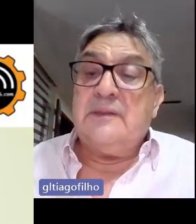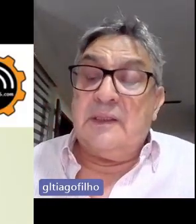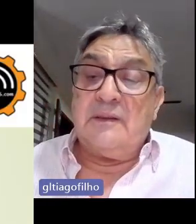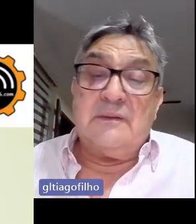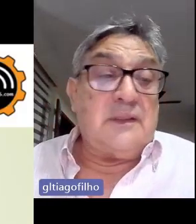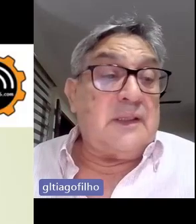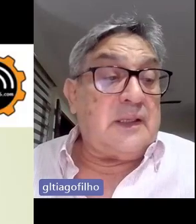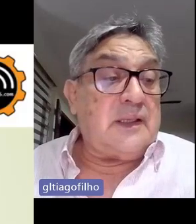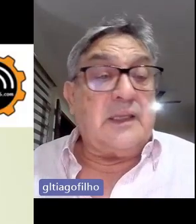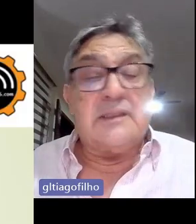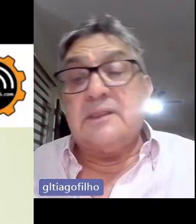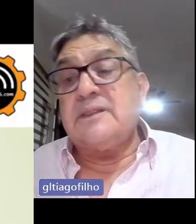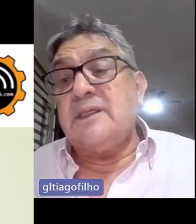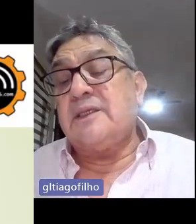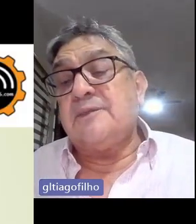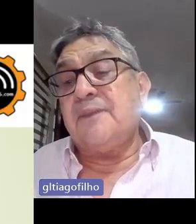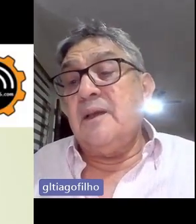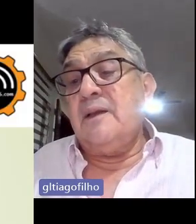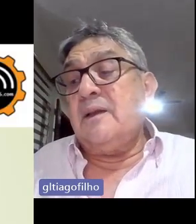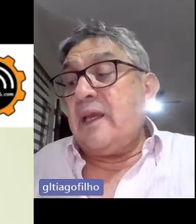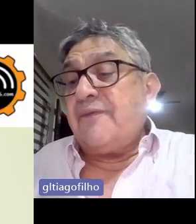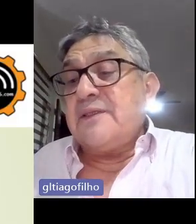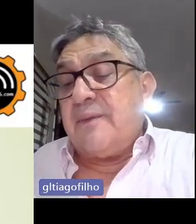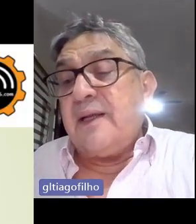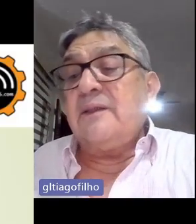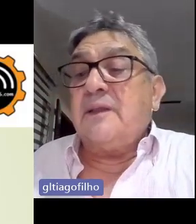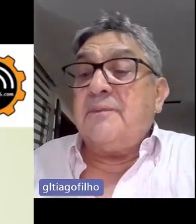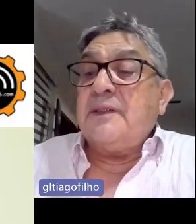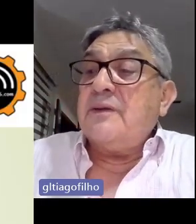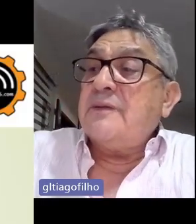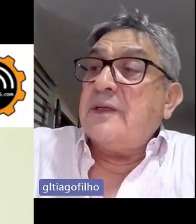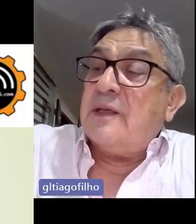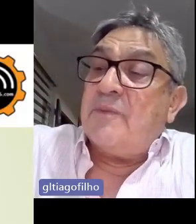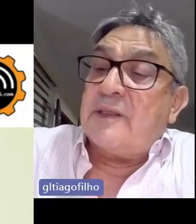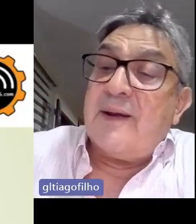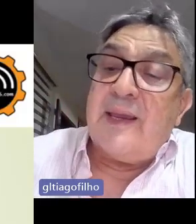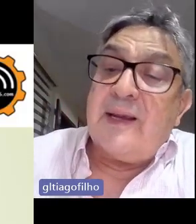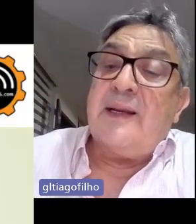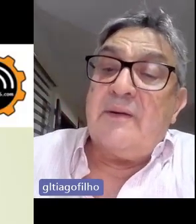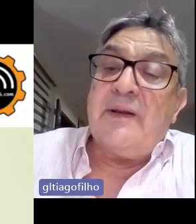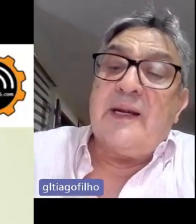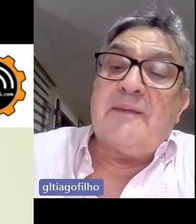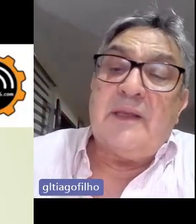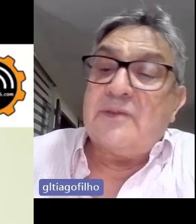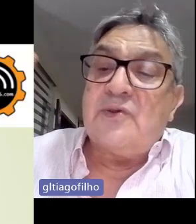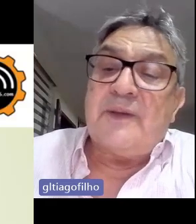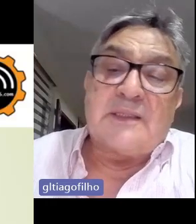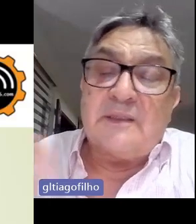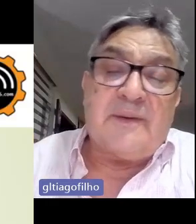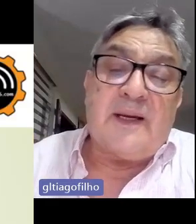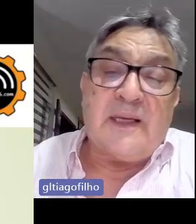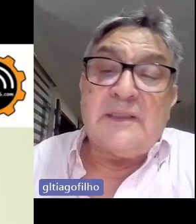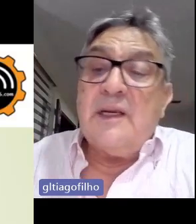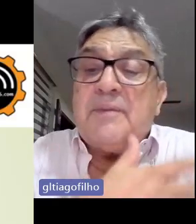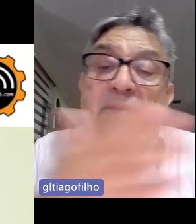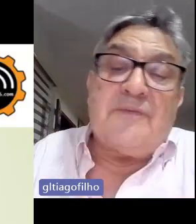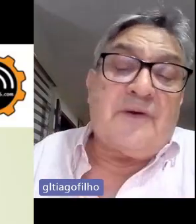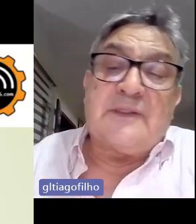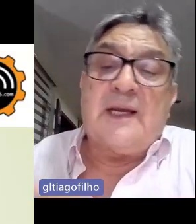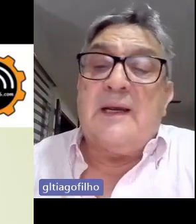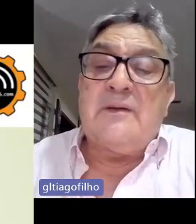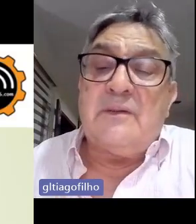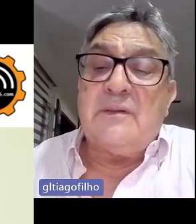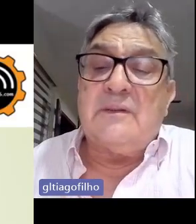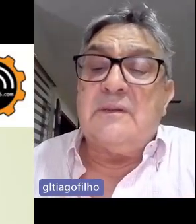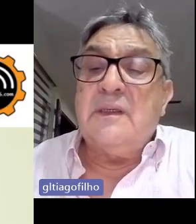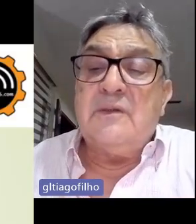Então, entendeu? A questão é a seguinte: quer fazer a barragem? Então você vai ter que botar uma regra lá, um regramento de operação da barragem, para